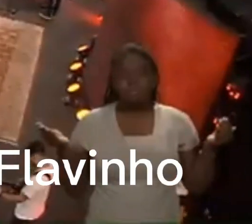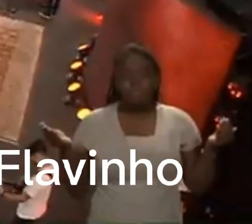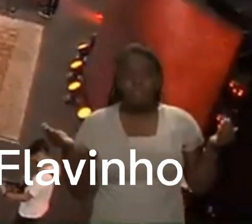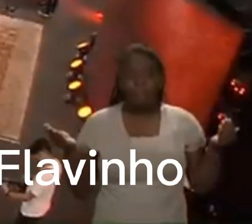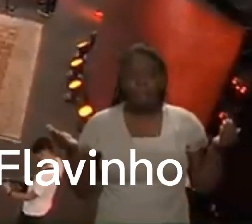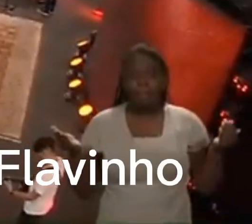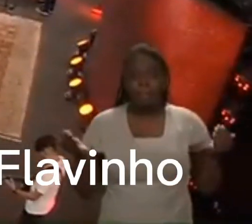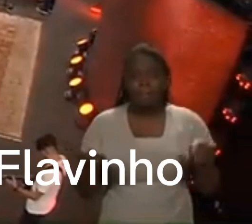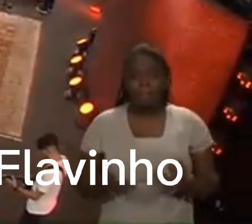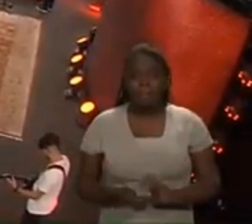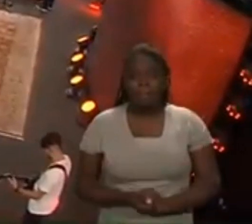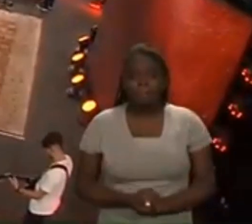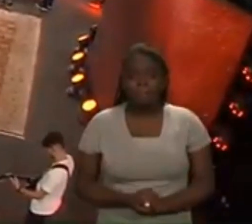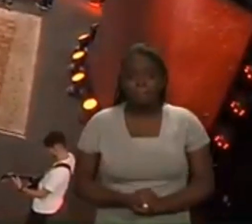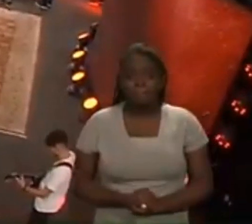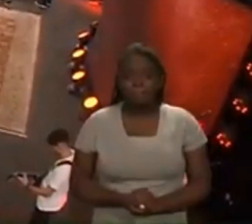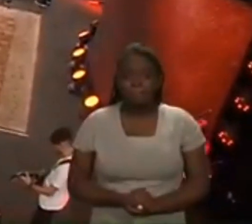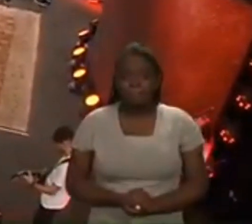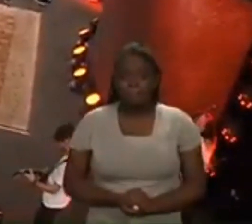Irmãos,